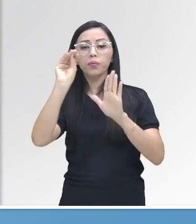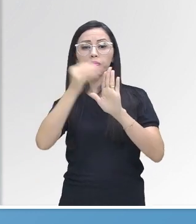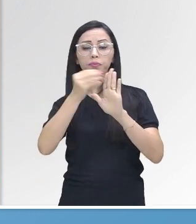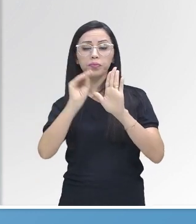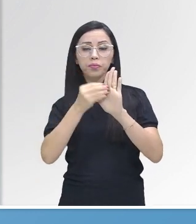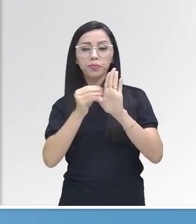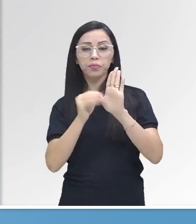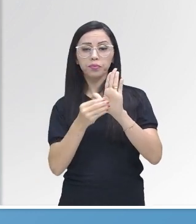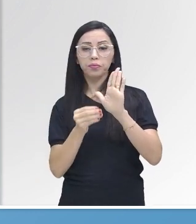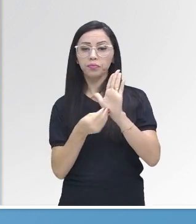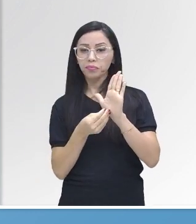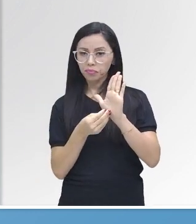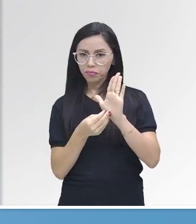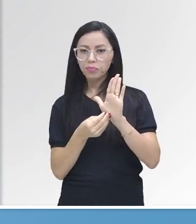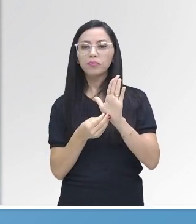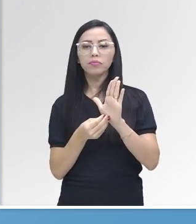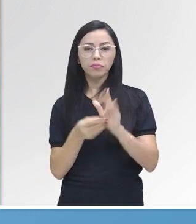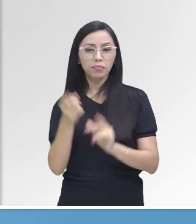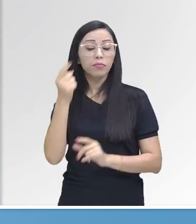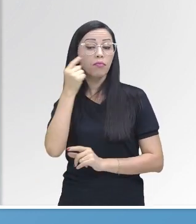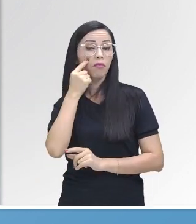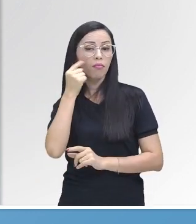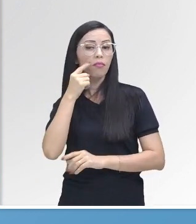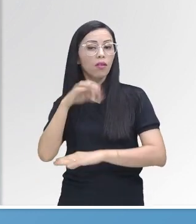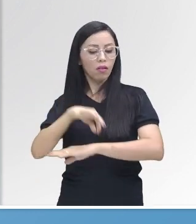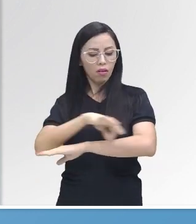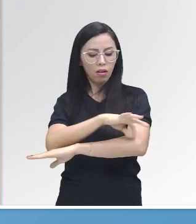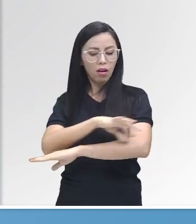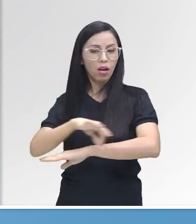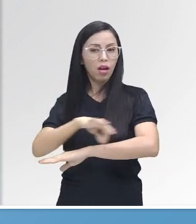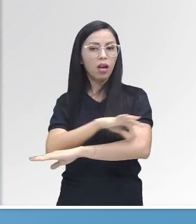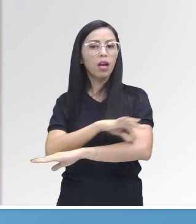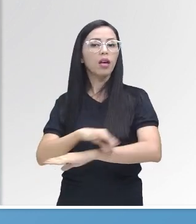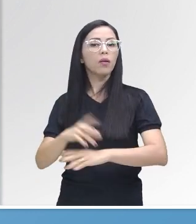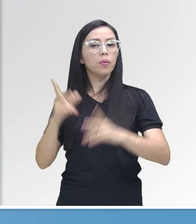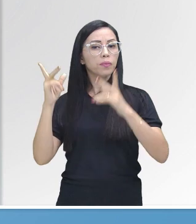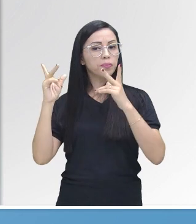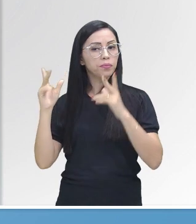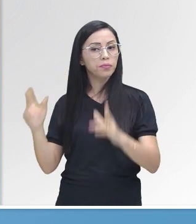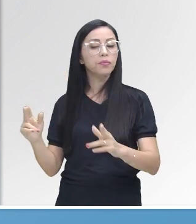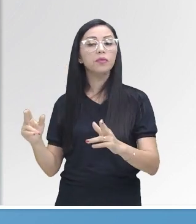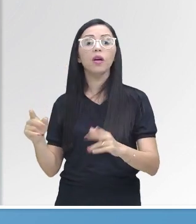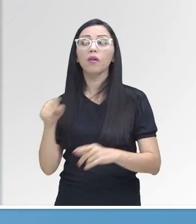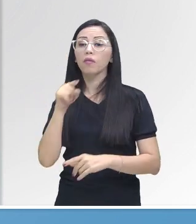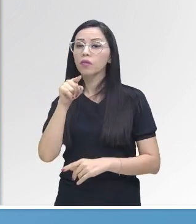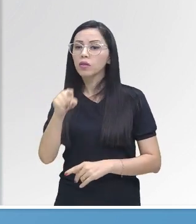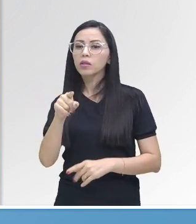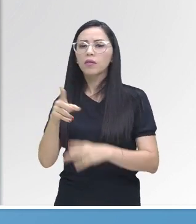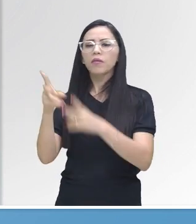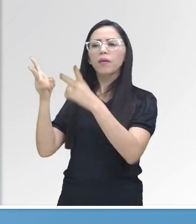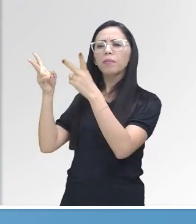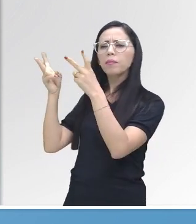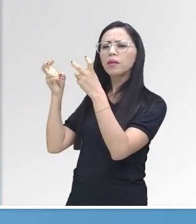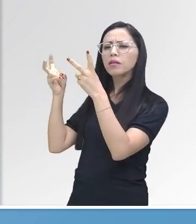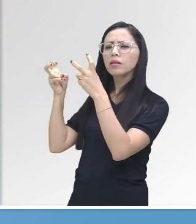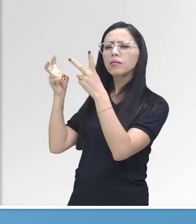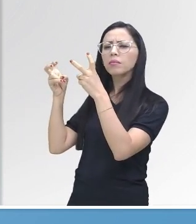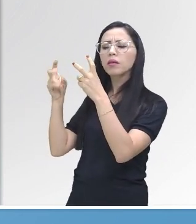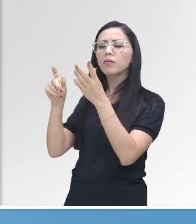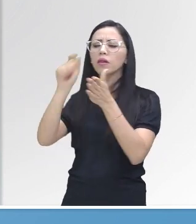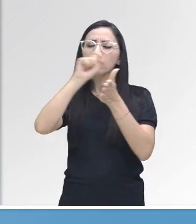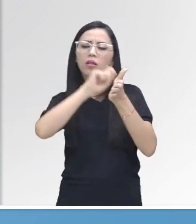e nas réguas também temos A, B, C e D. Você vai dizer, você vai marcar